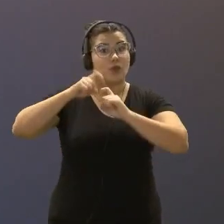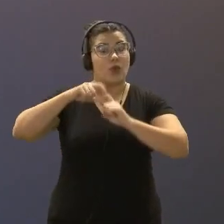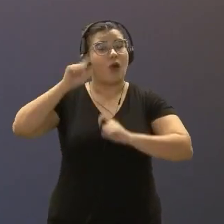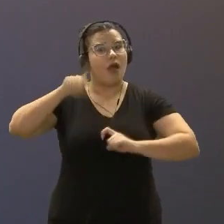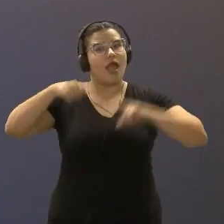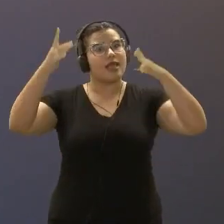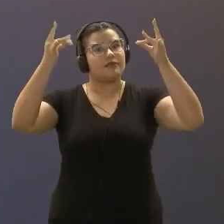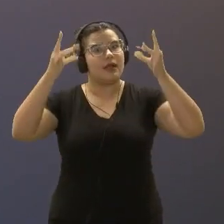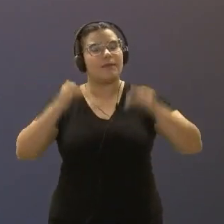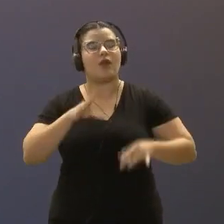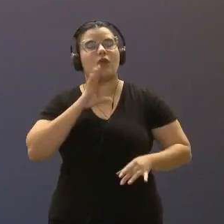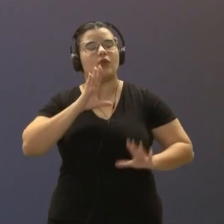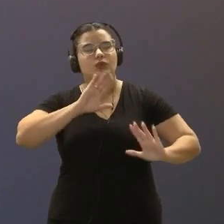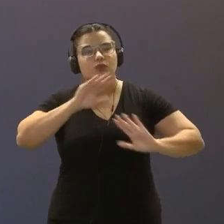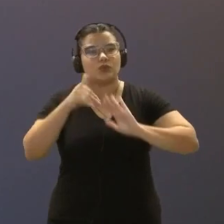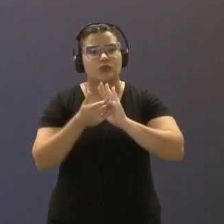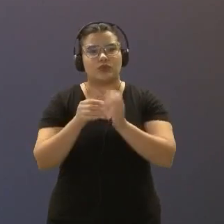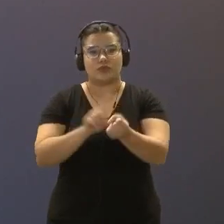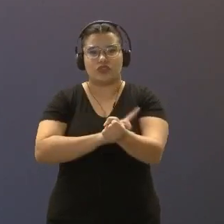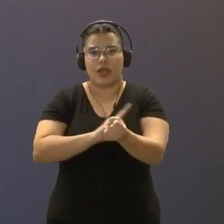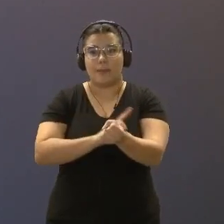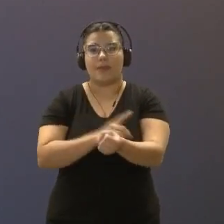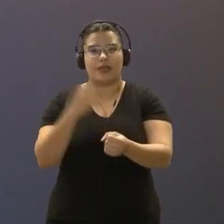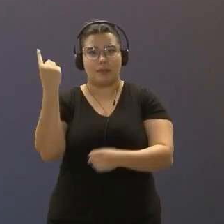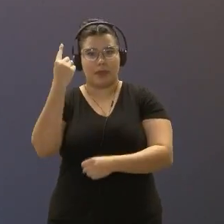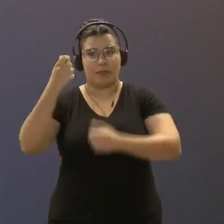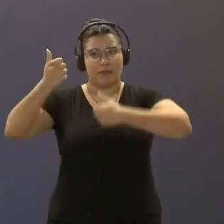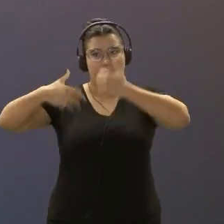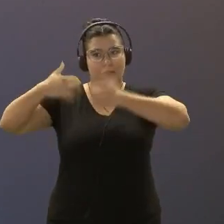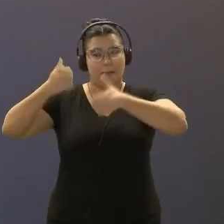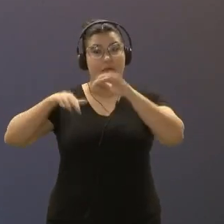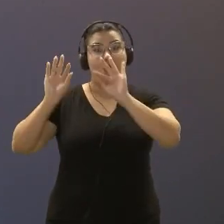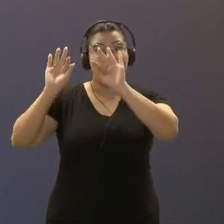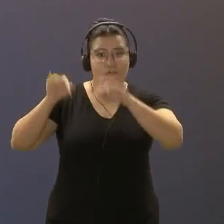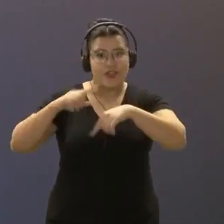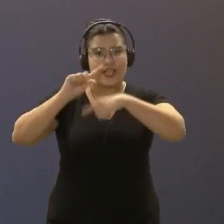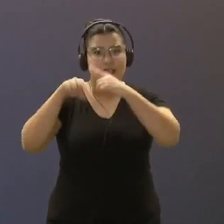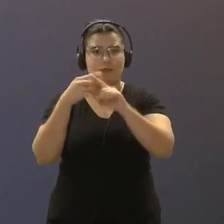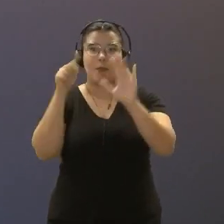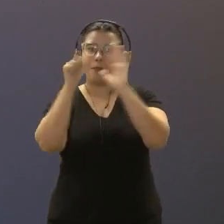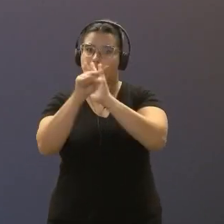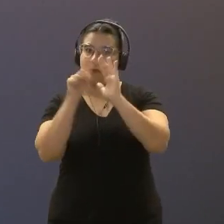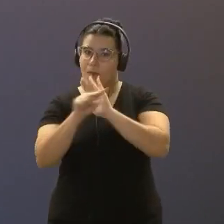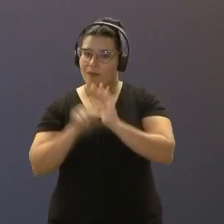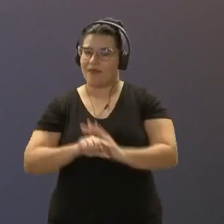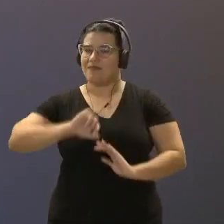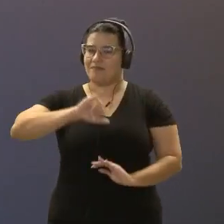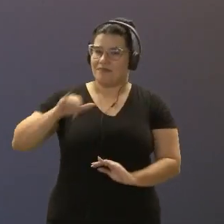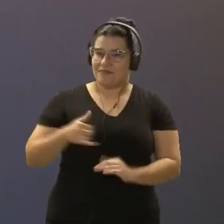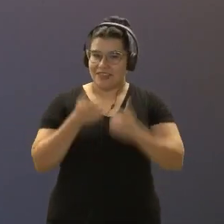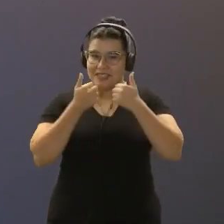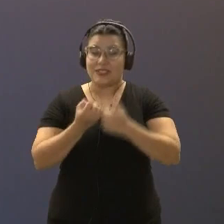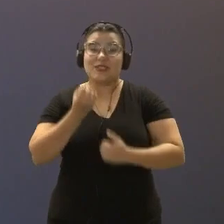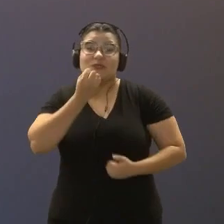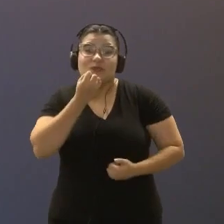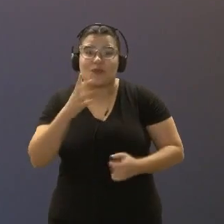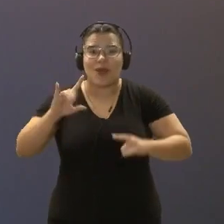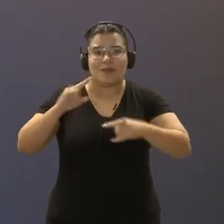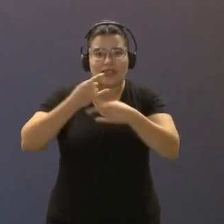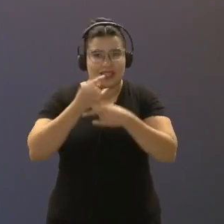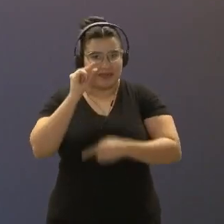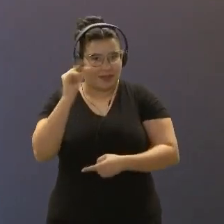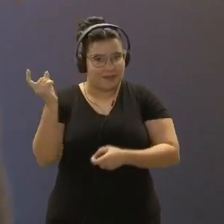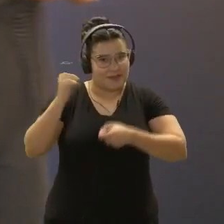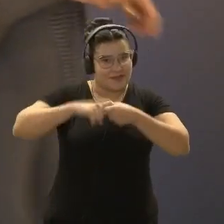vocês, então assim que ele acabar as aulas, a gente espera que as perguntas já estejam aqui para a gente começar a endereçá-las. Muito boa live para todos e já